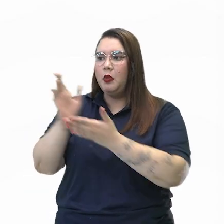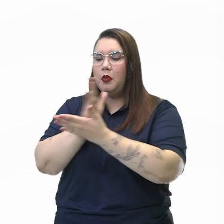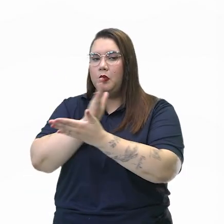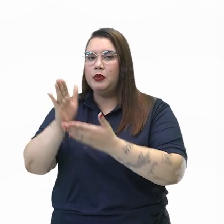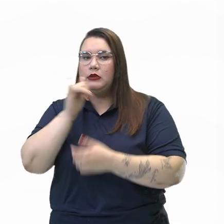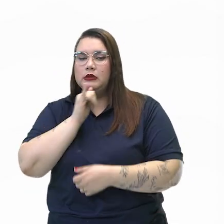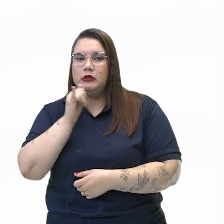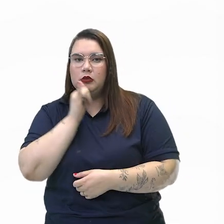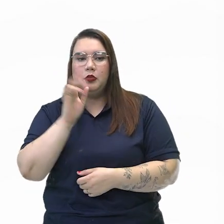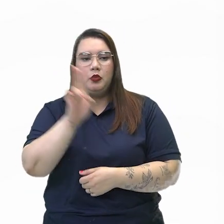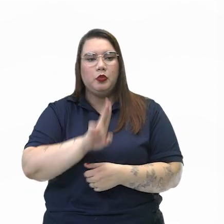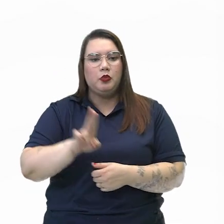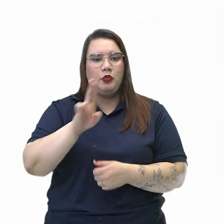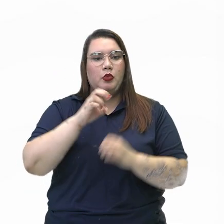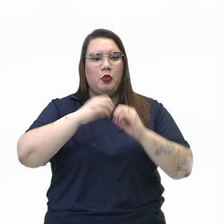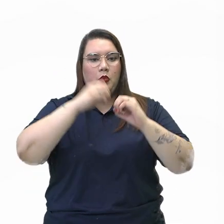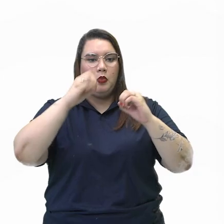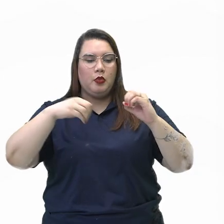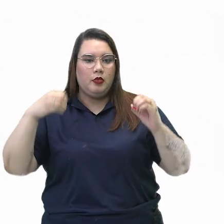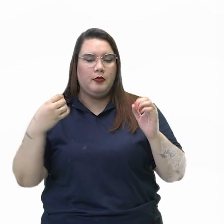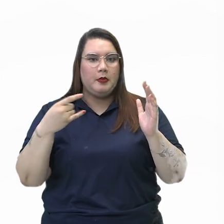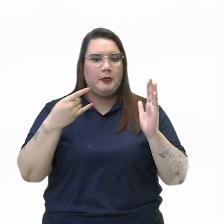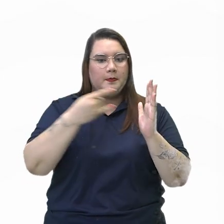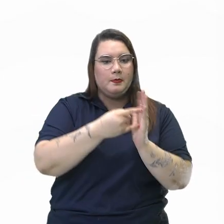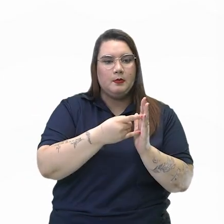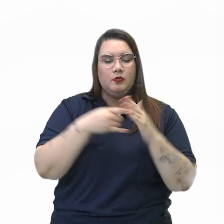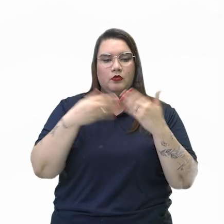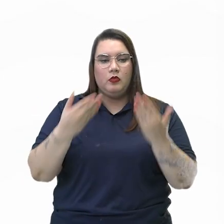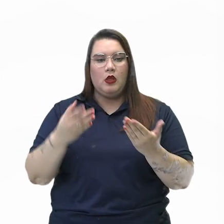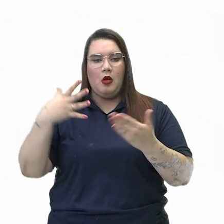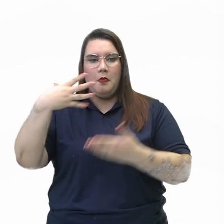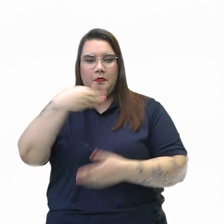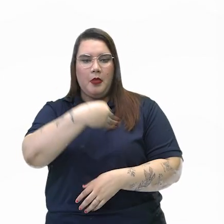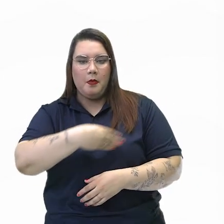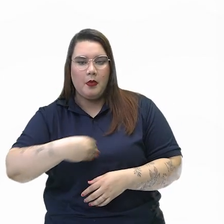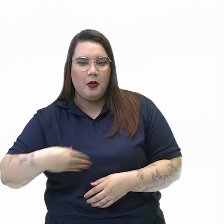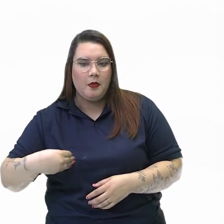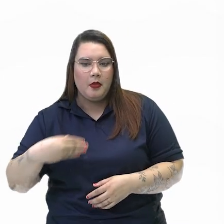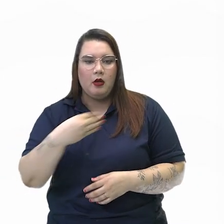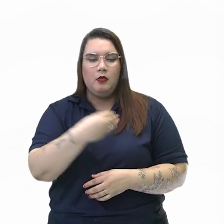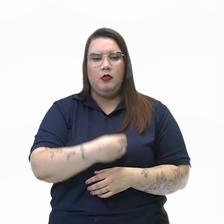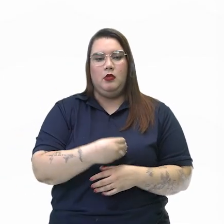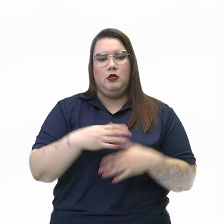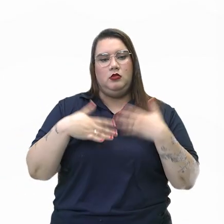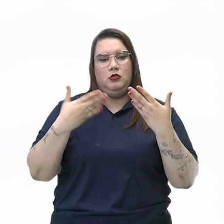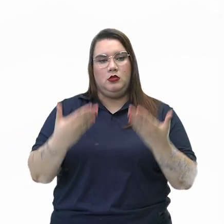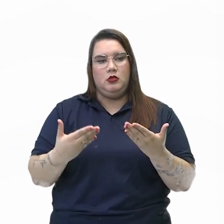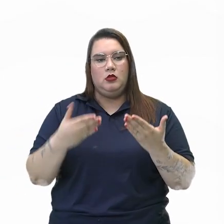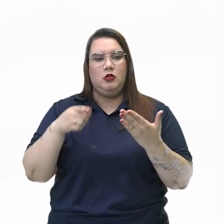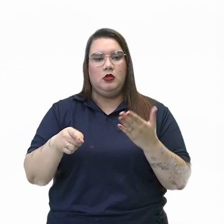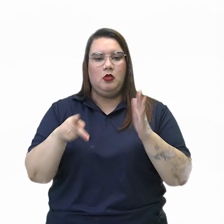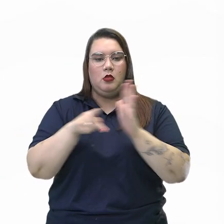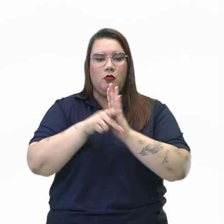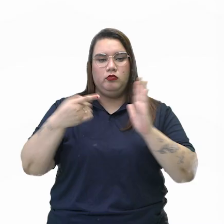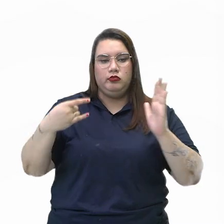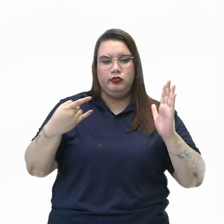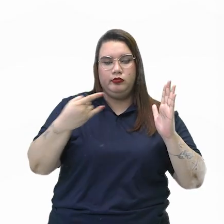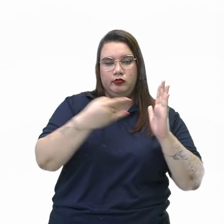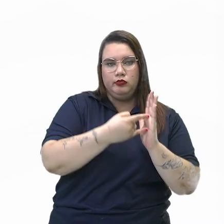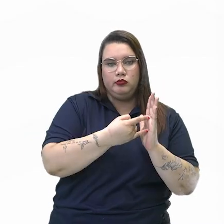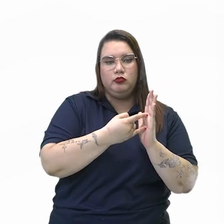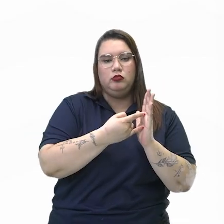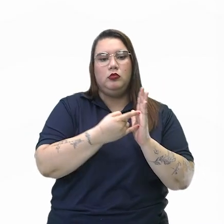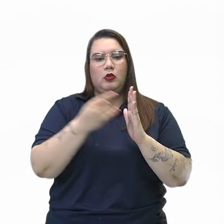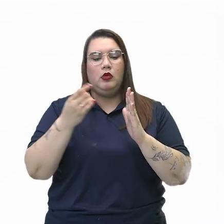aplicações de ondas eletromagnéticas, aí como nos exames de raio-x, as ondas eletromagnéticas emitidas por fontes